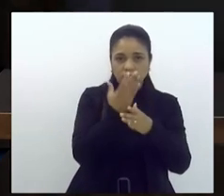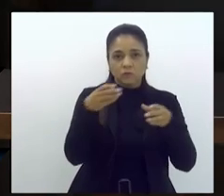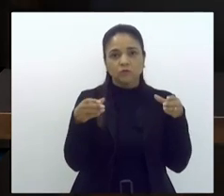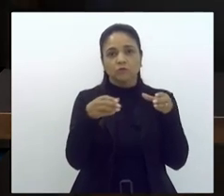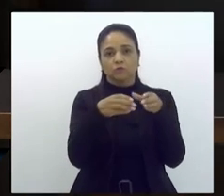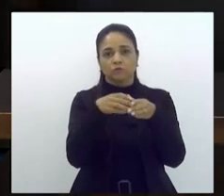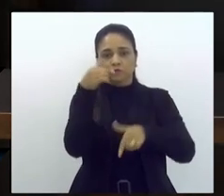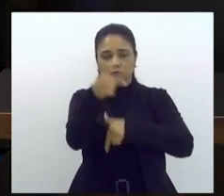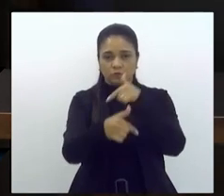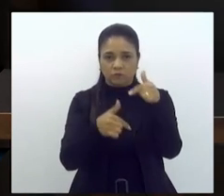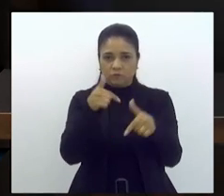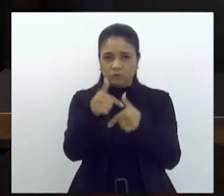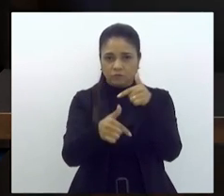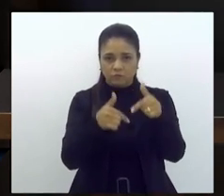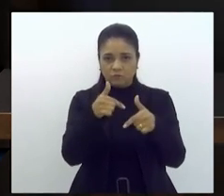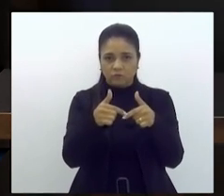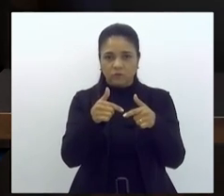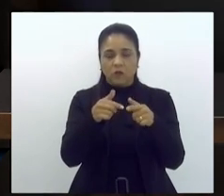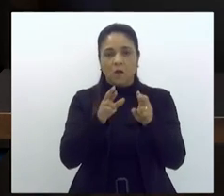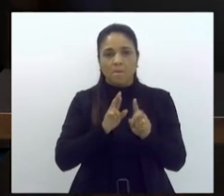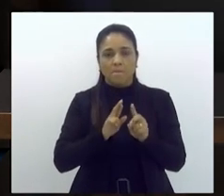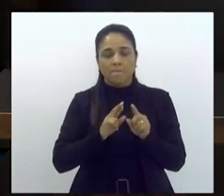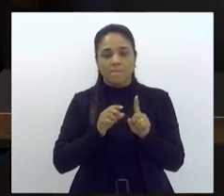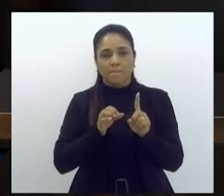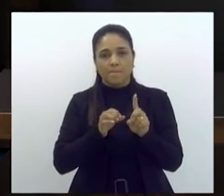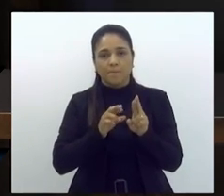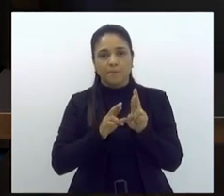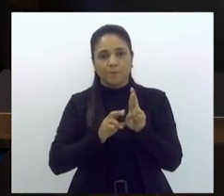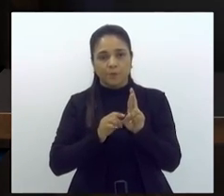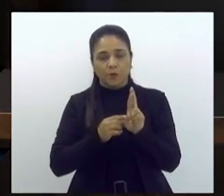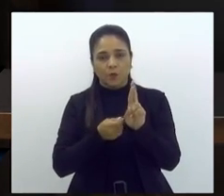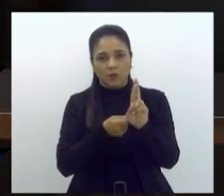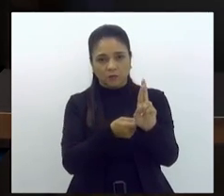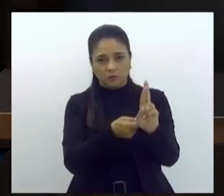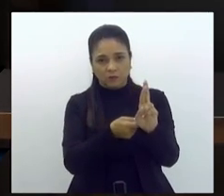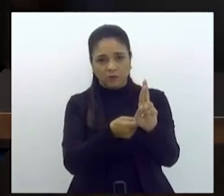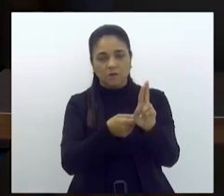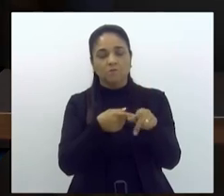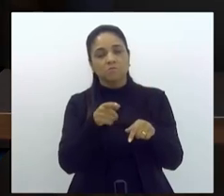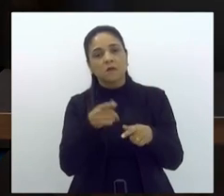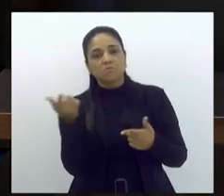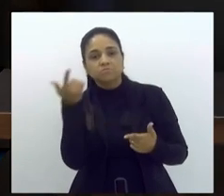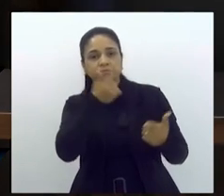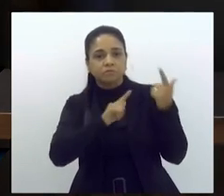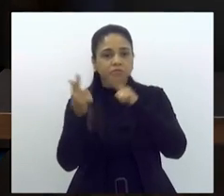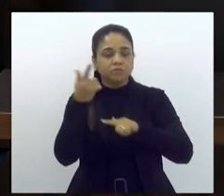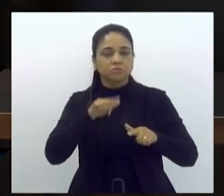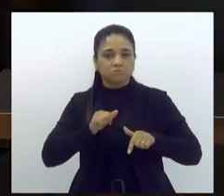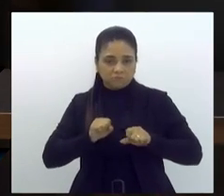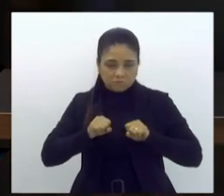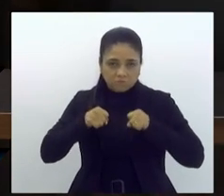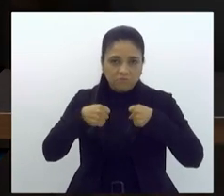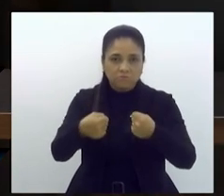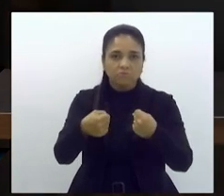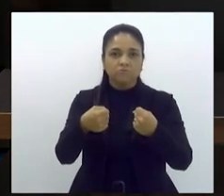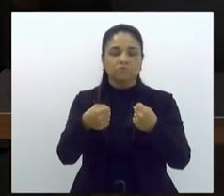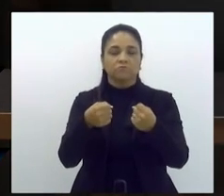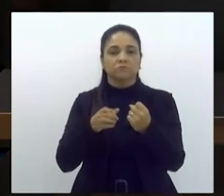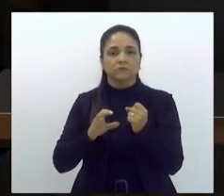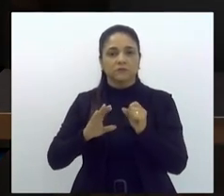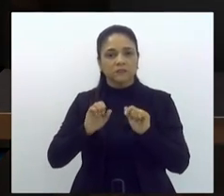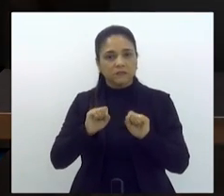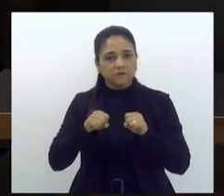de trabalho perante a procuradoria Legislativa para que seja viabilizada a defesa no âmbito jurisdicional